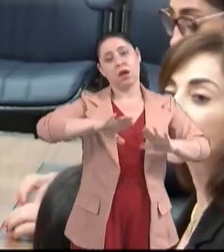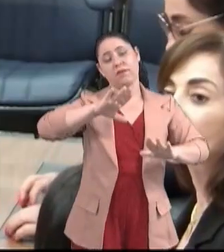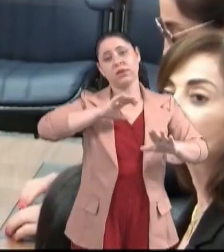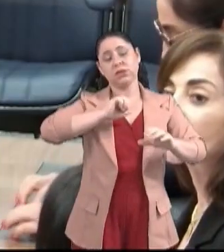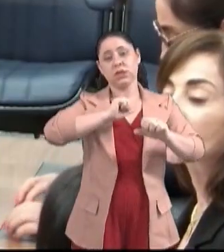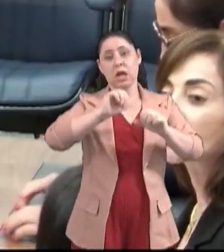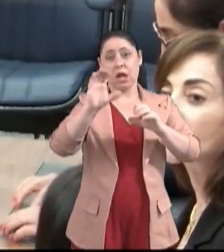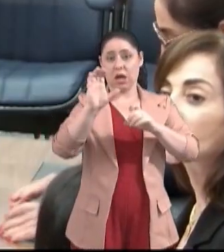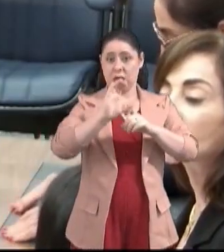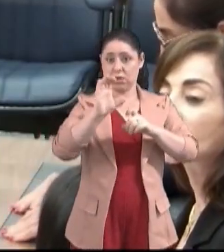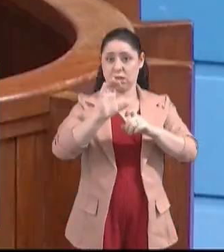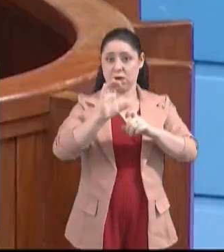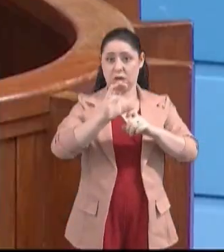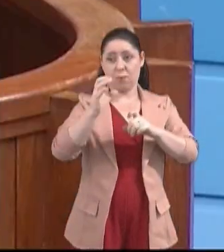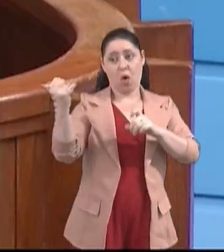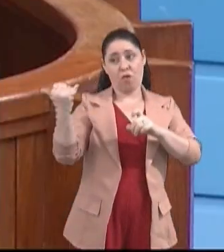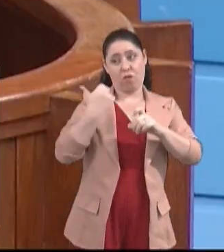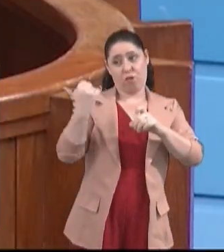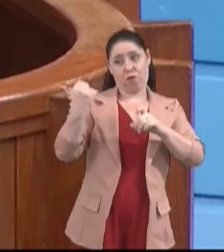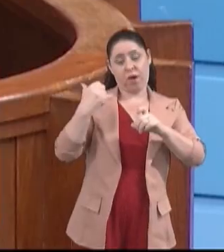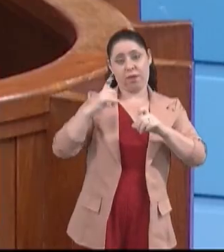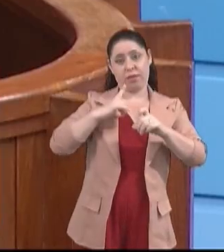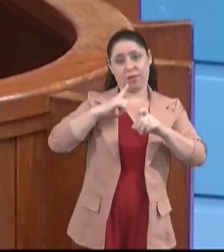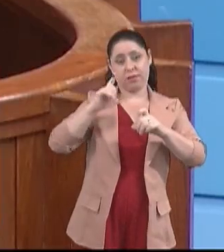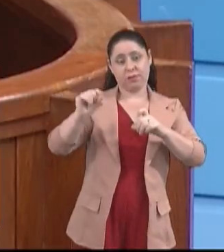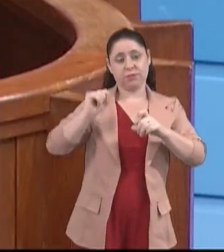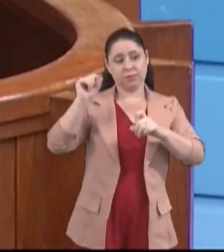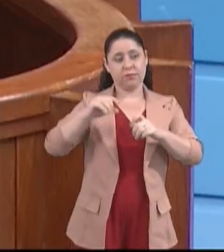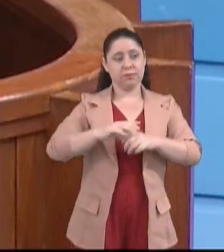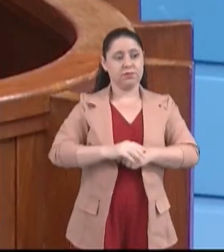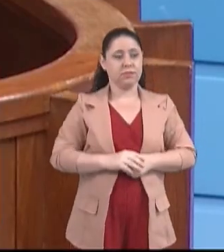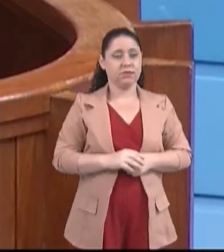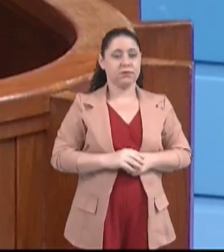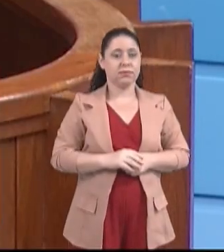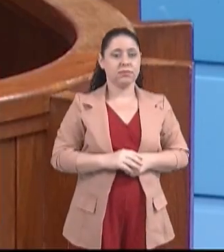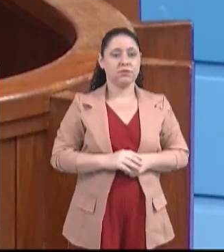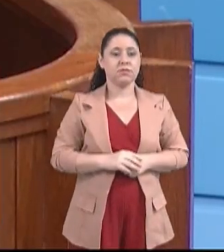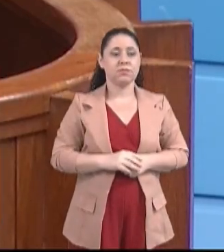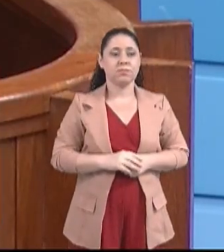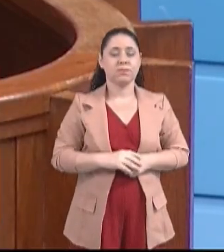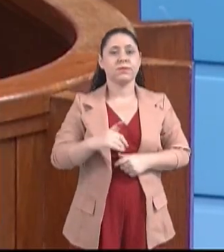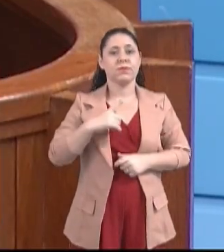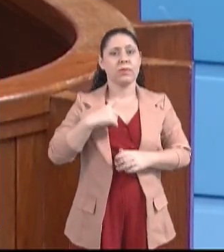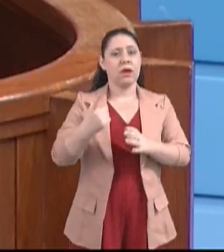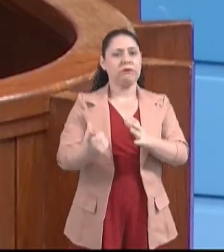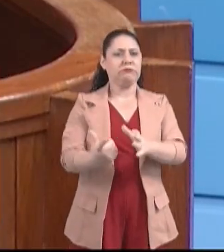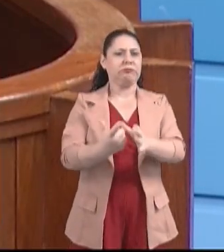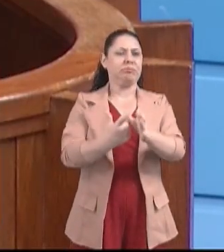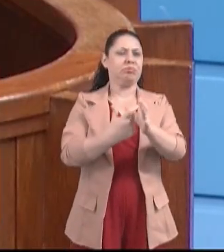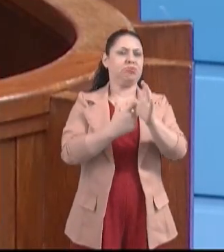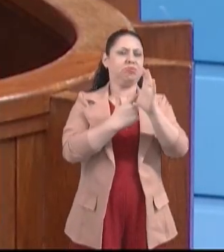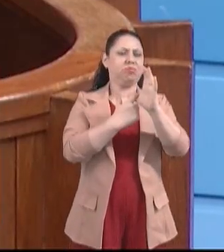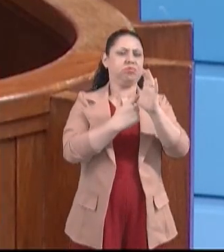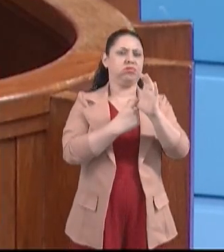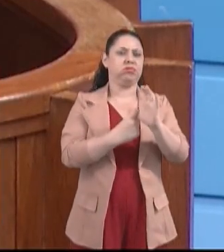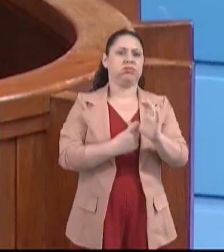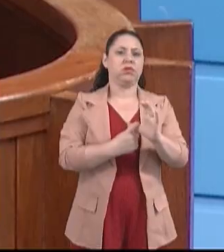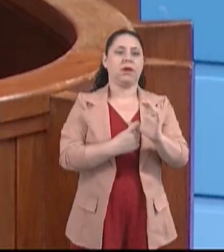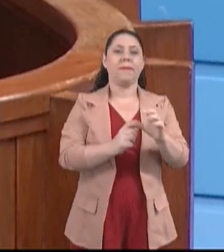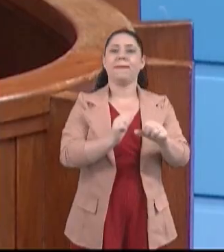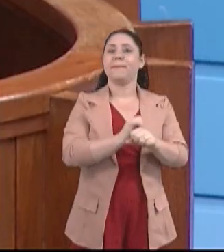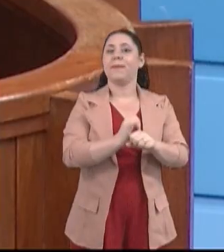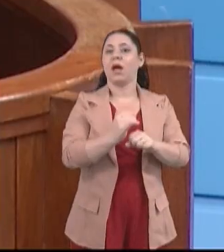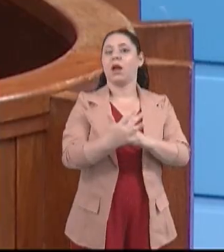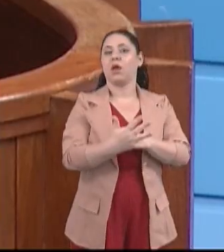A CACEMES, segundo eu tenho informação, ela teve uma despesa no tempo do